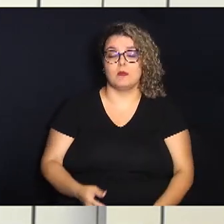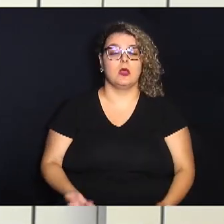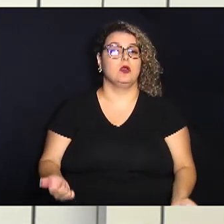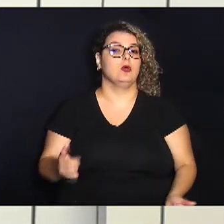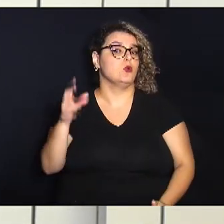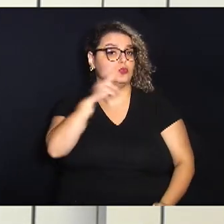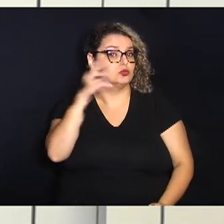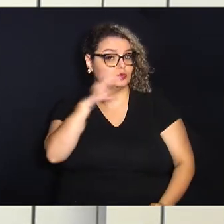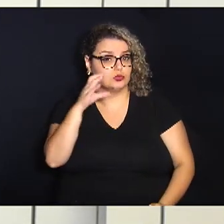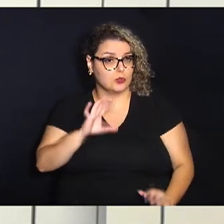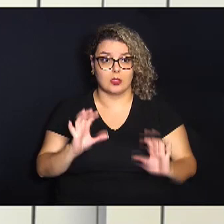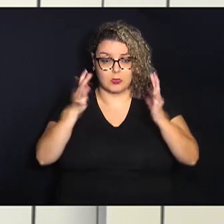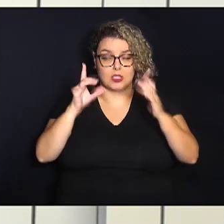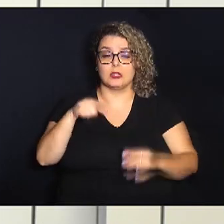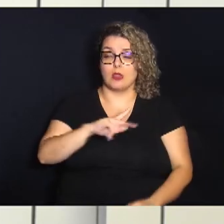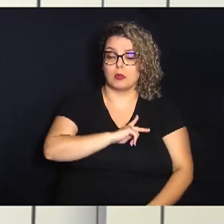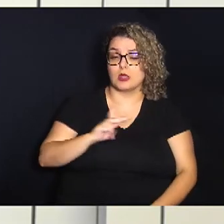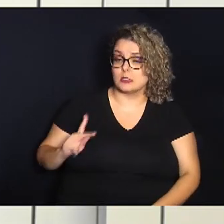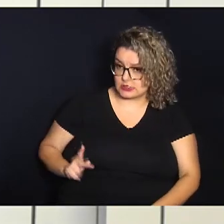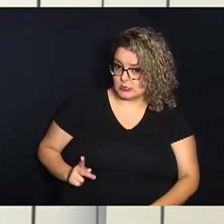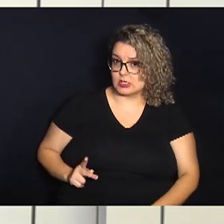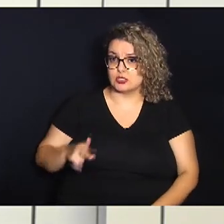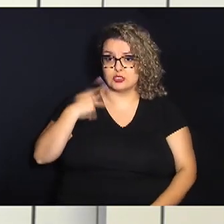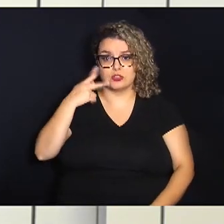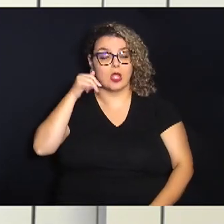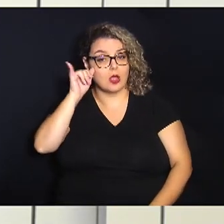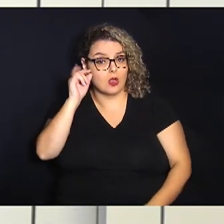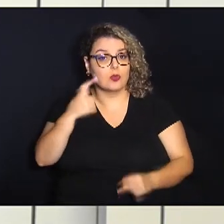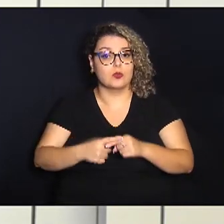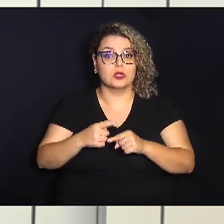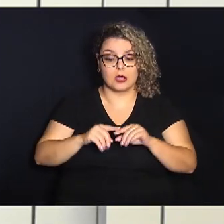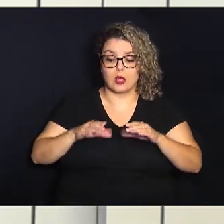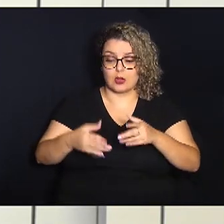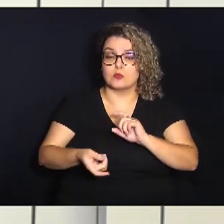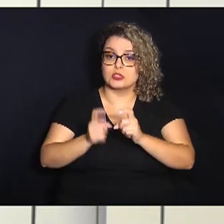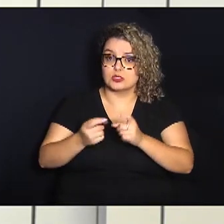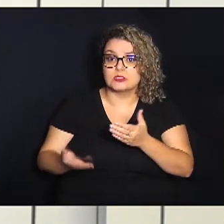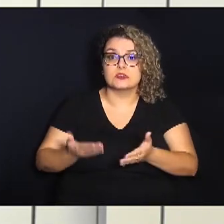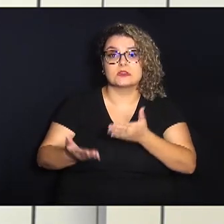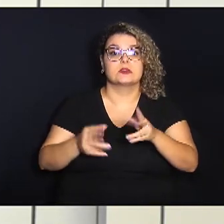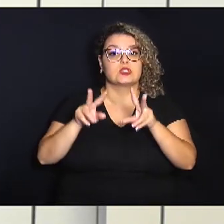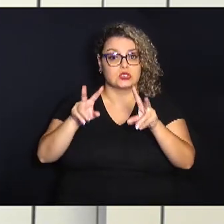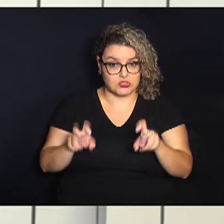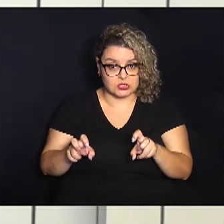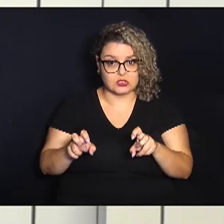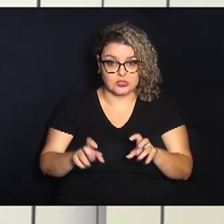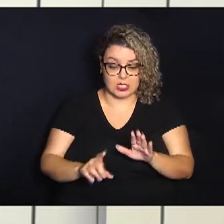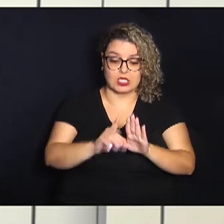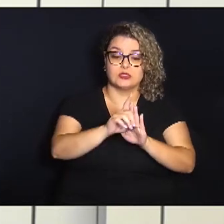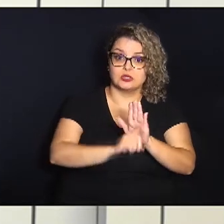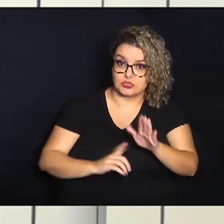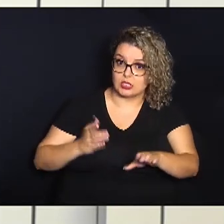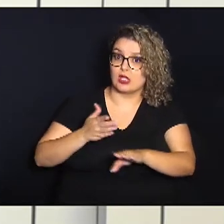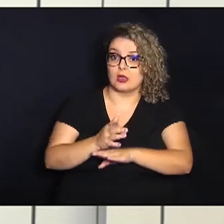Climáticas, que é presidida pelo vereador Paulo Búfalo, porque a comissão se reuniu para tratar do tema direito do